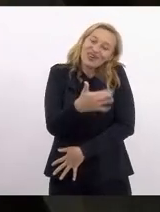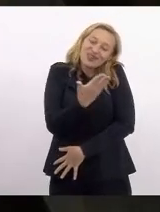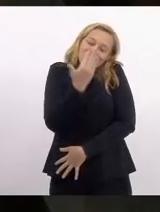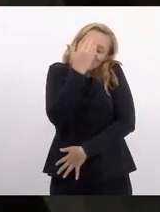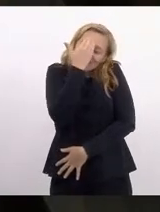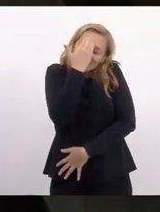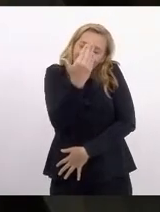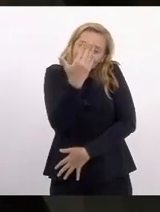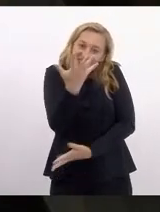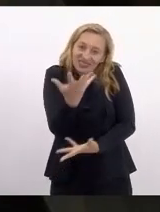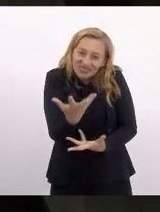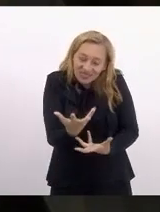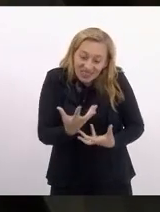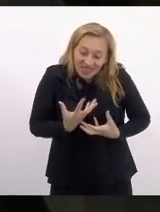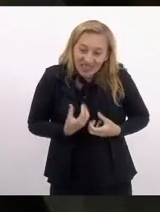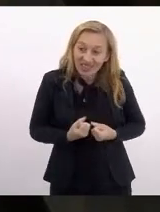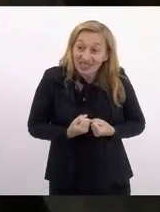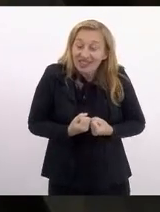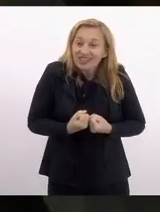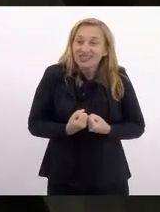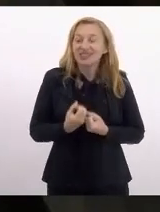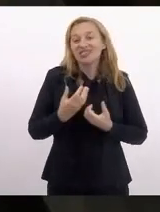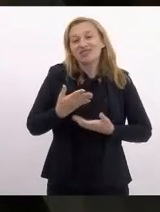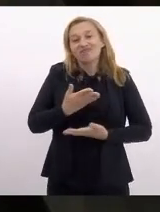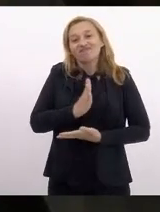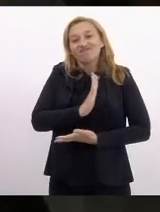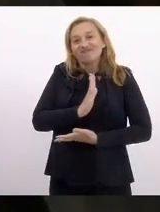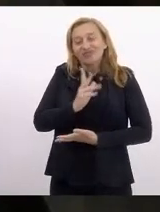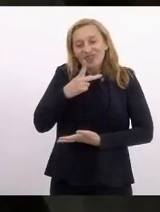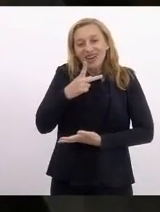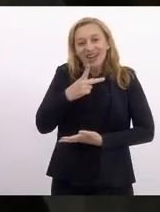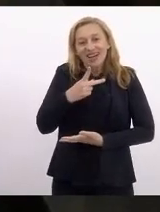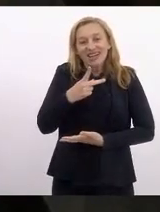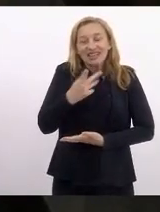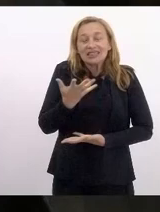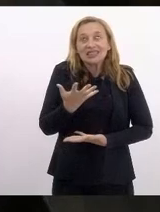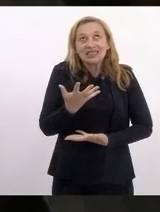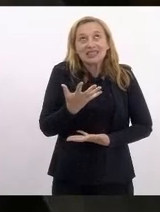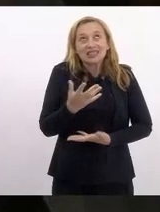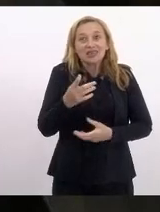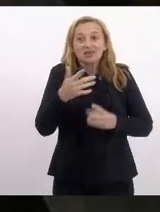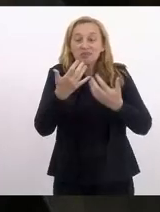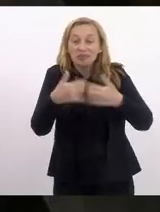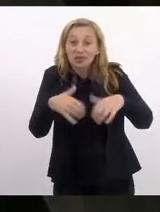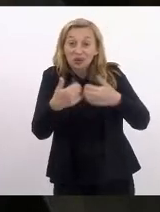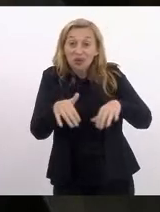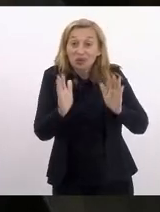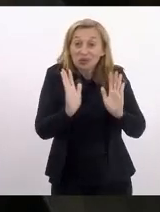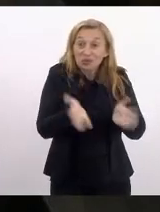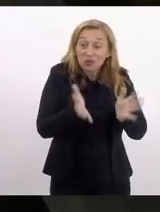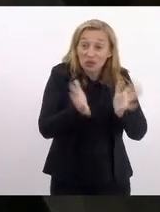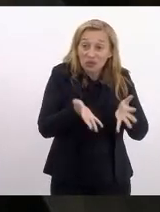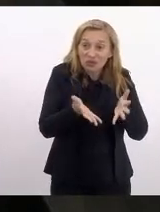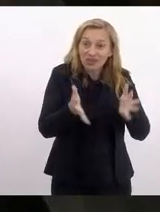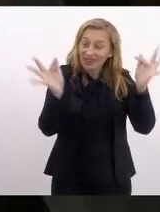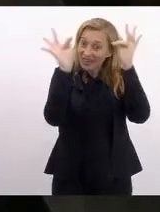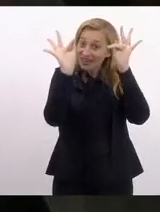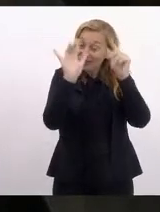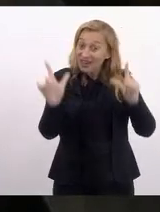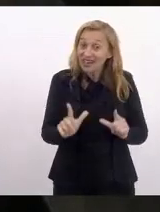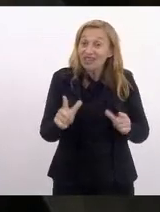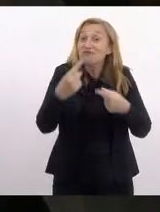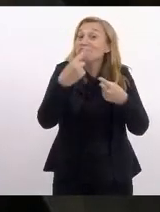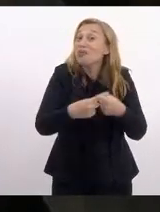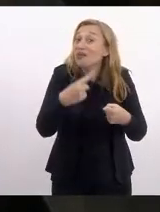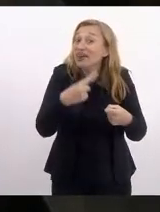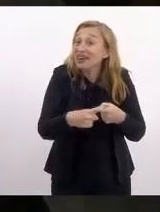obrigado pela corrida quero te dizer do fundo do coração daqui Petrópolis hoje nós está em festa